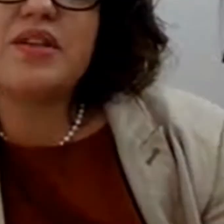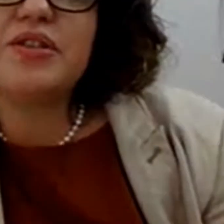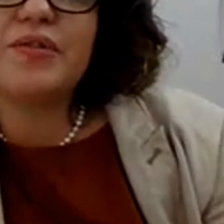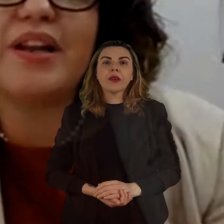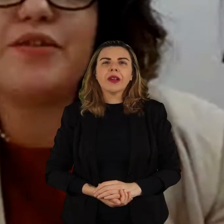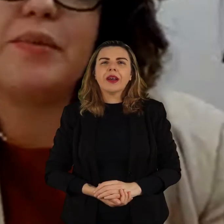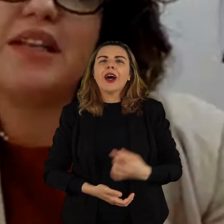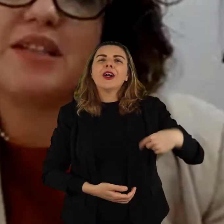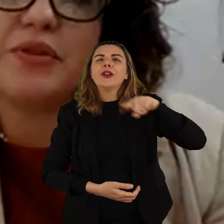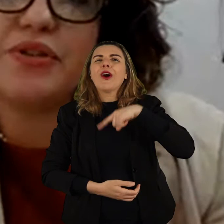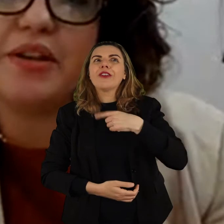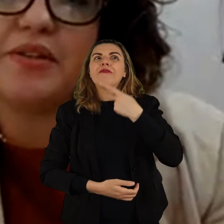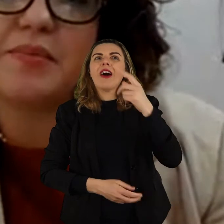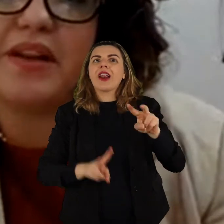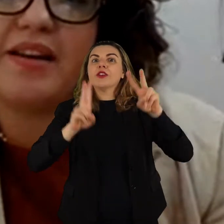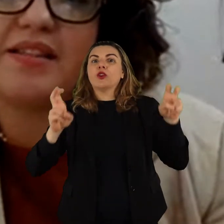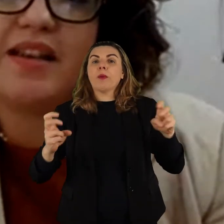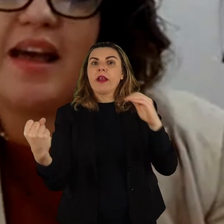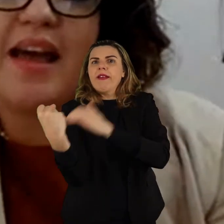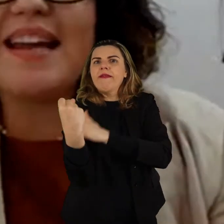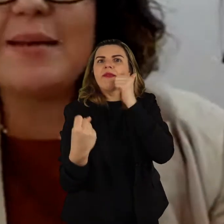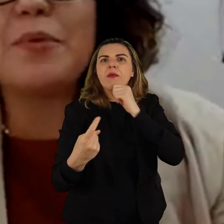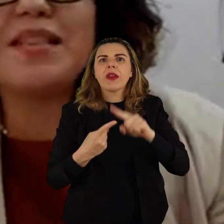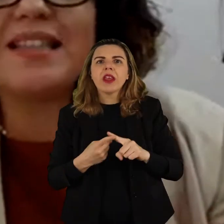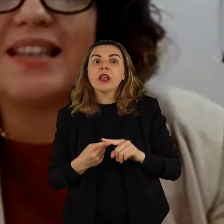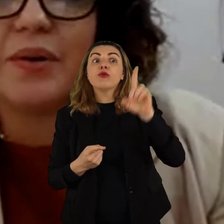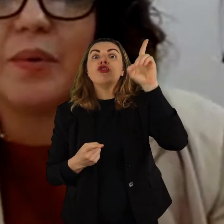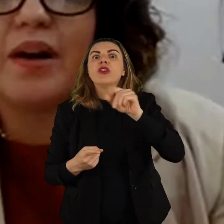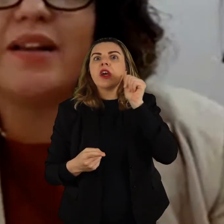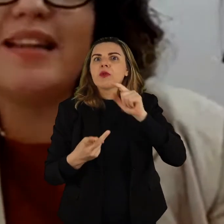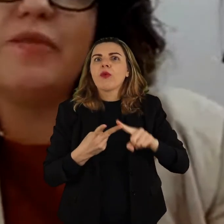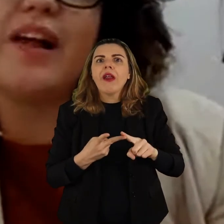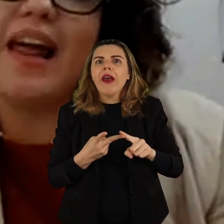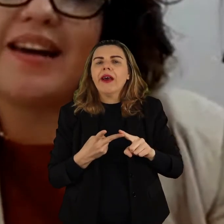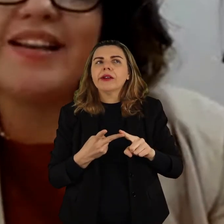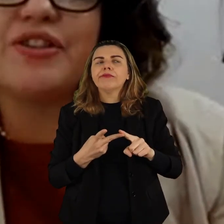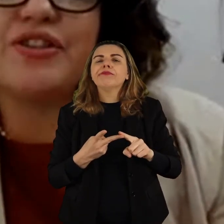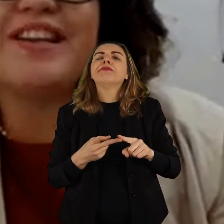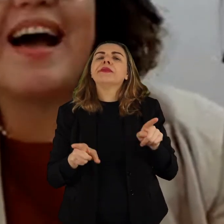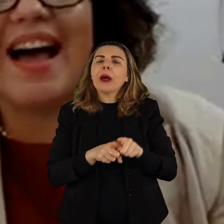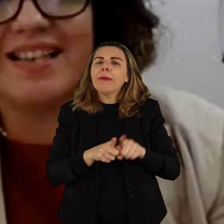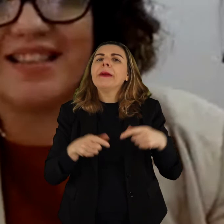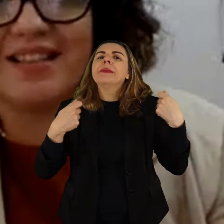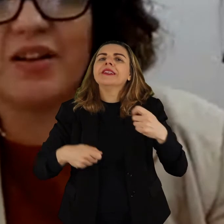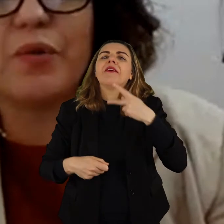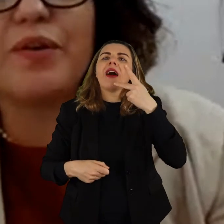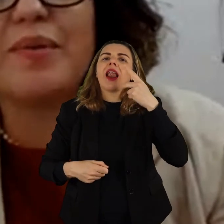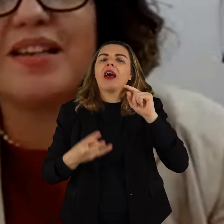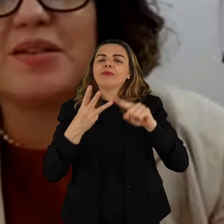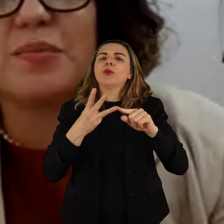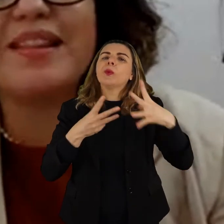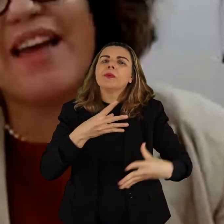Quando a gente fala de feminismo e de direito das mulheres, é impossível não falar de raça.